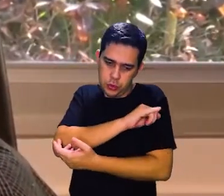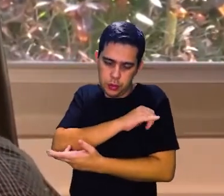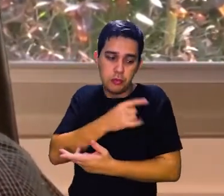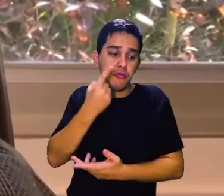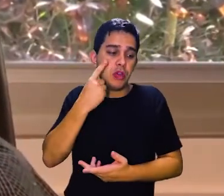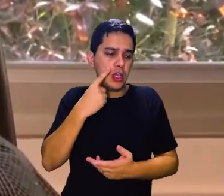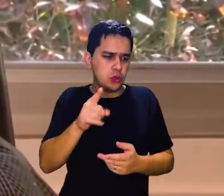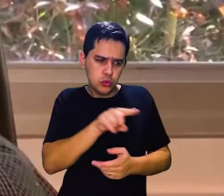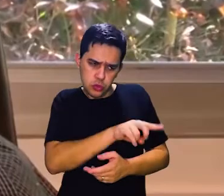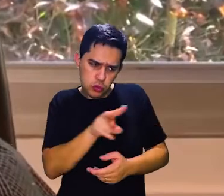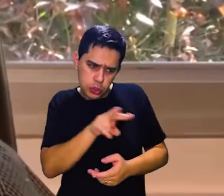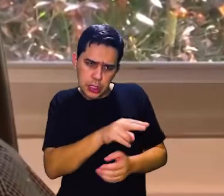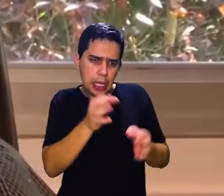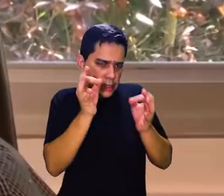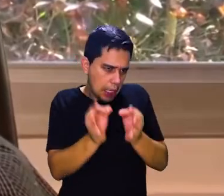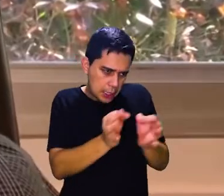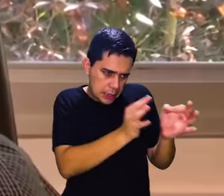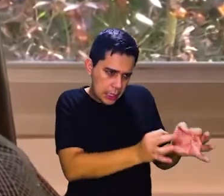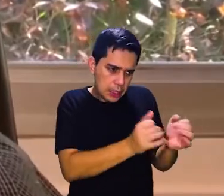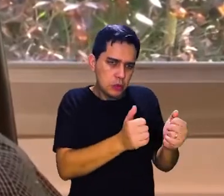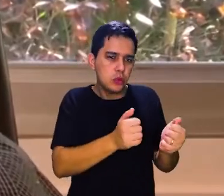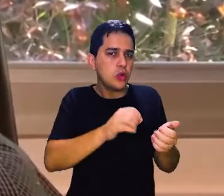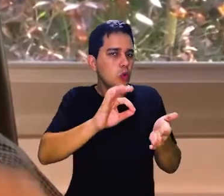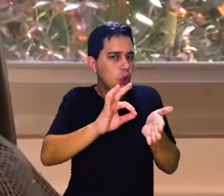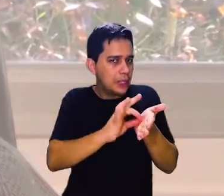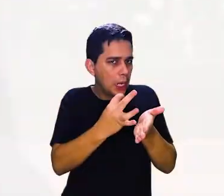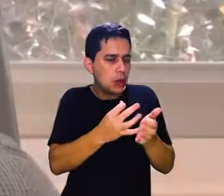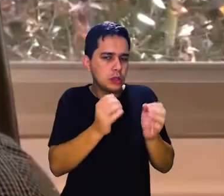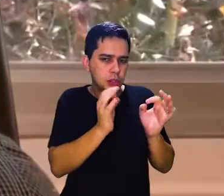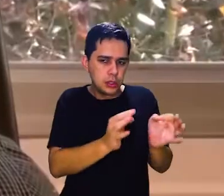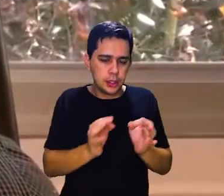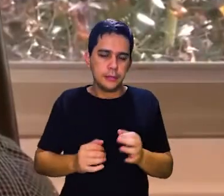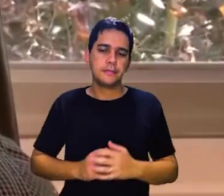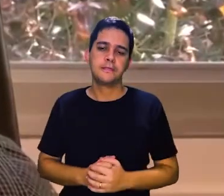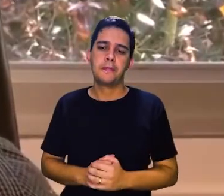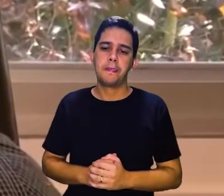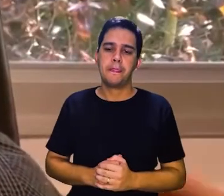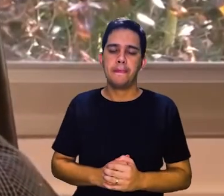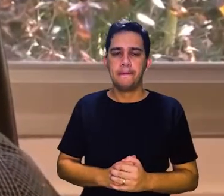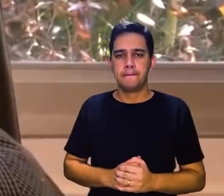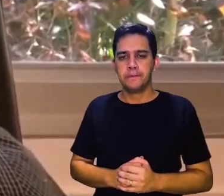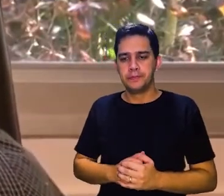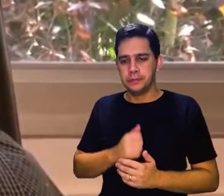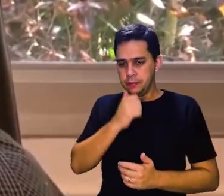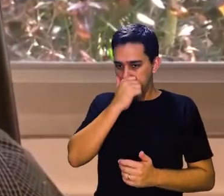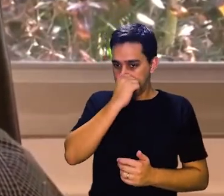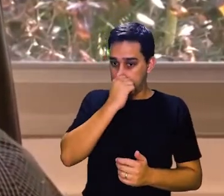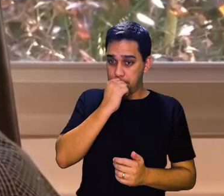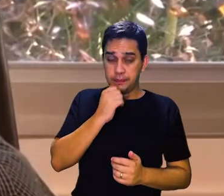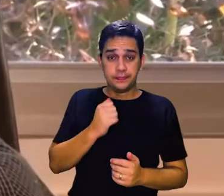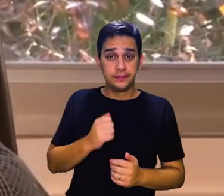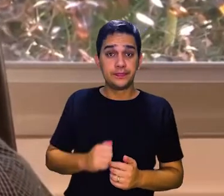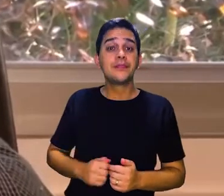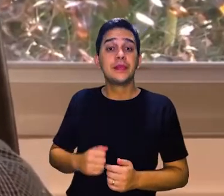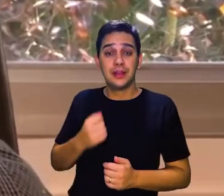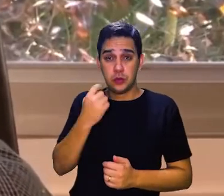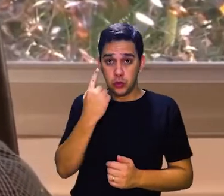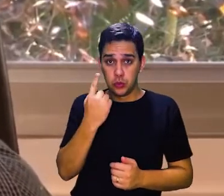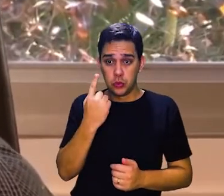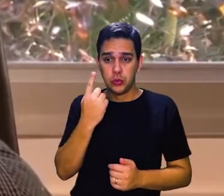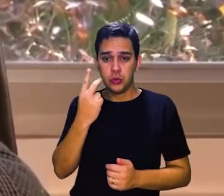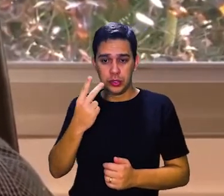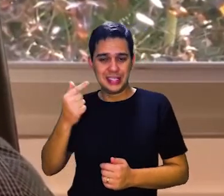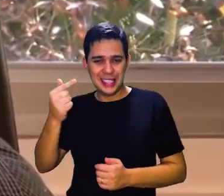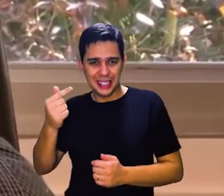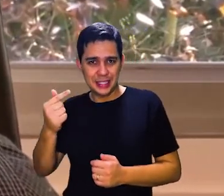concessão está violando alguma obrigação contratual. Outras reclamações sobre outros postos, por